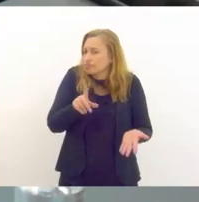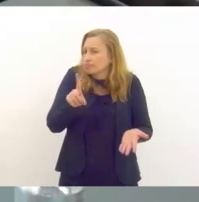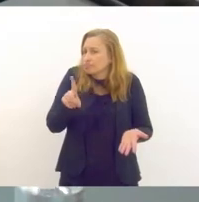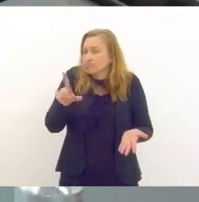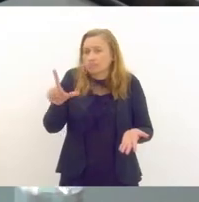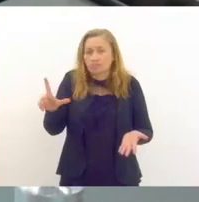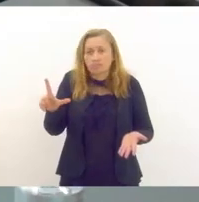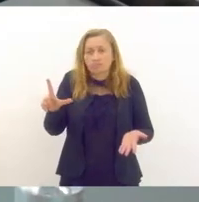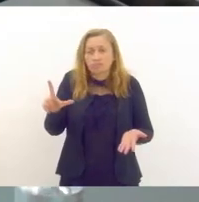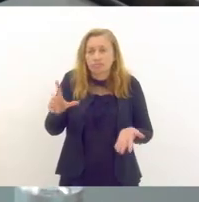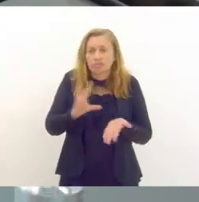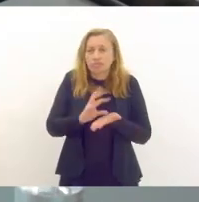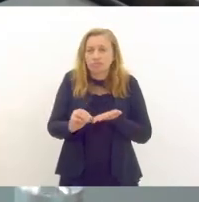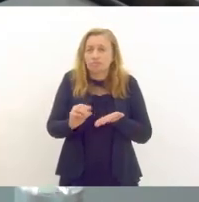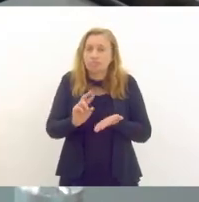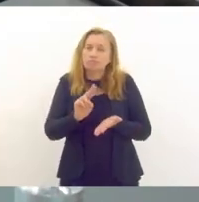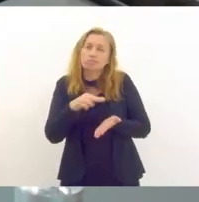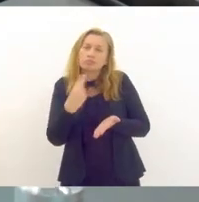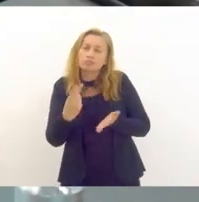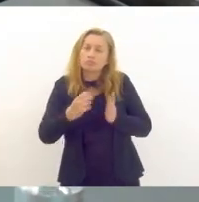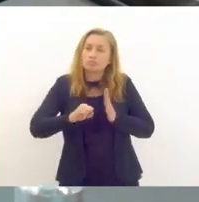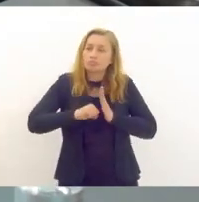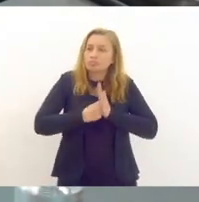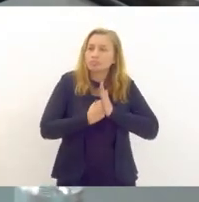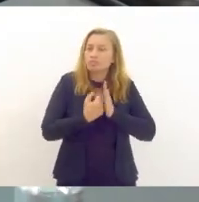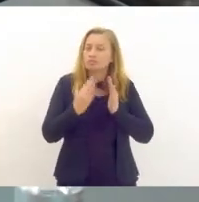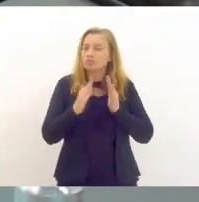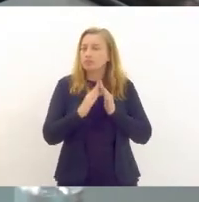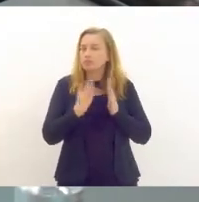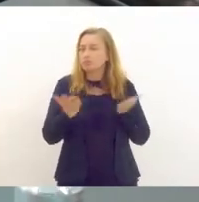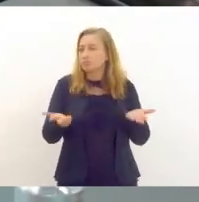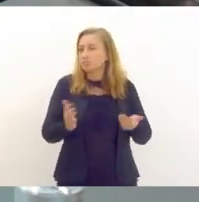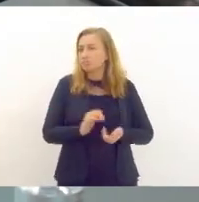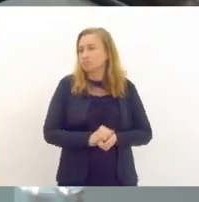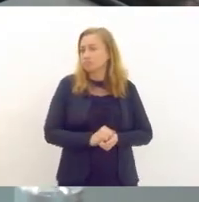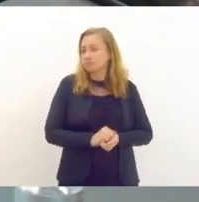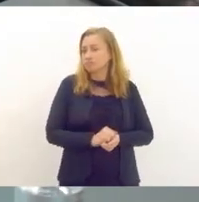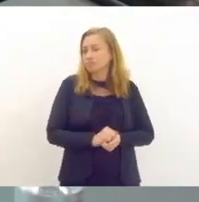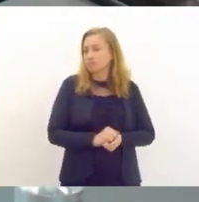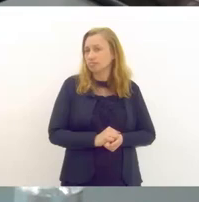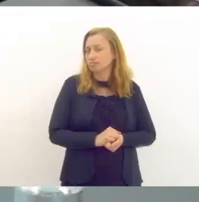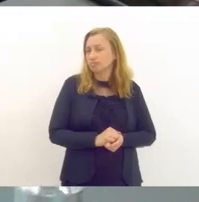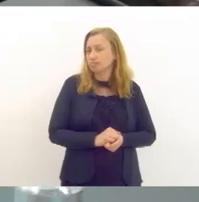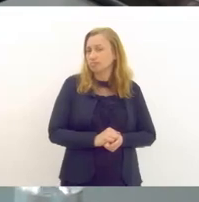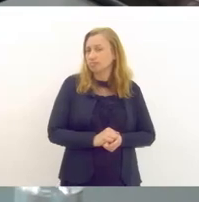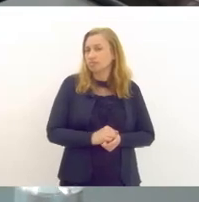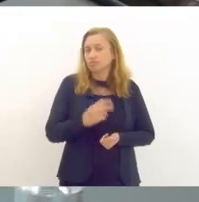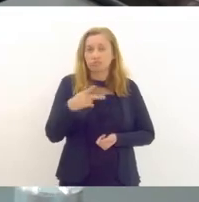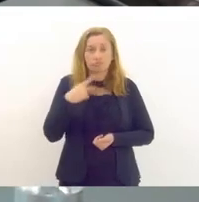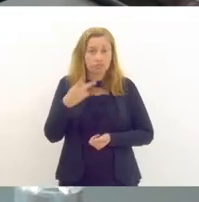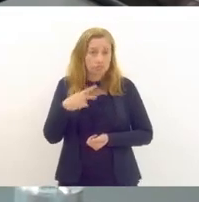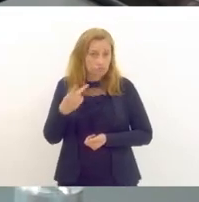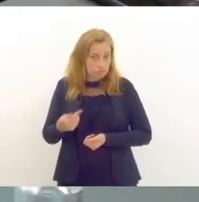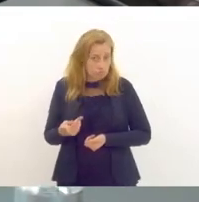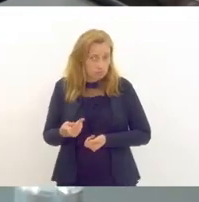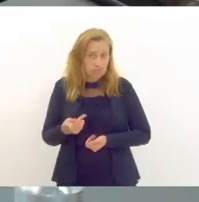pauta ou então nós vamos trancar aqui Alegre e foi inclusive colocado